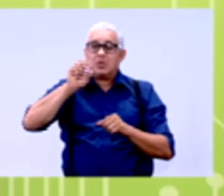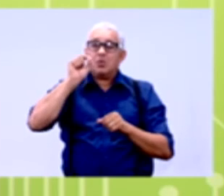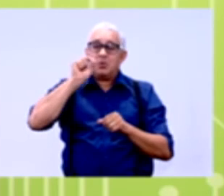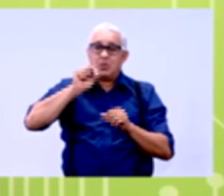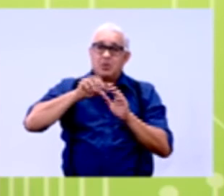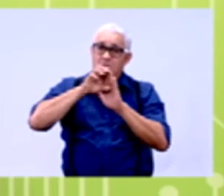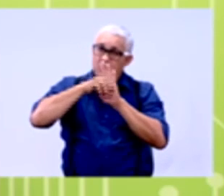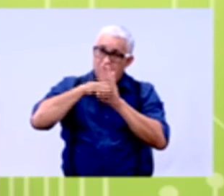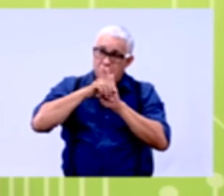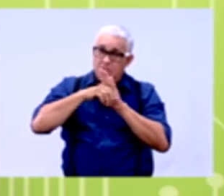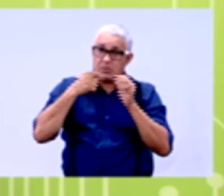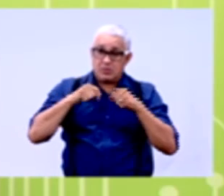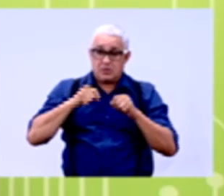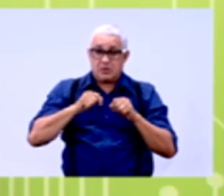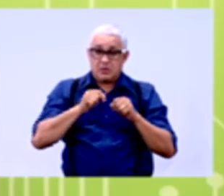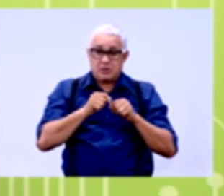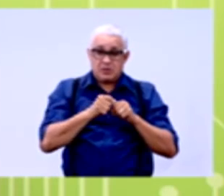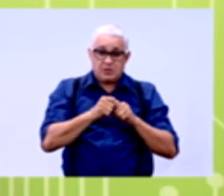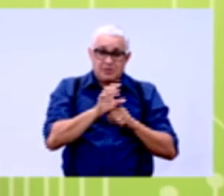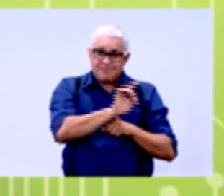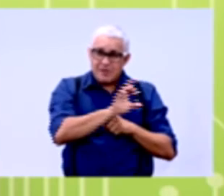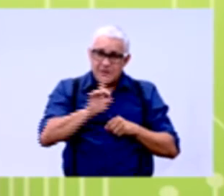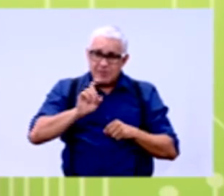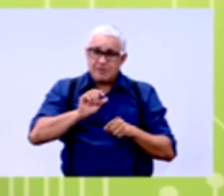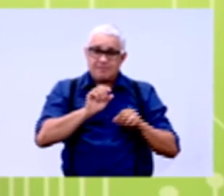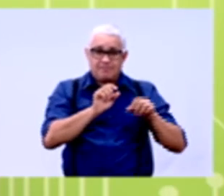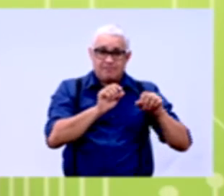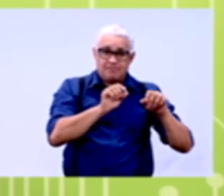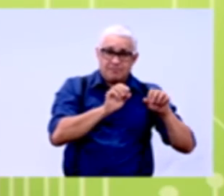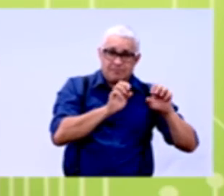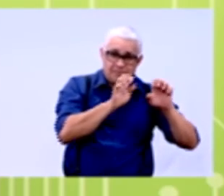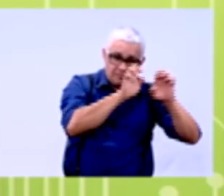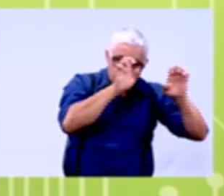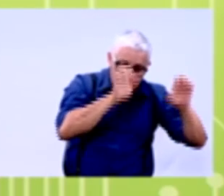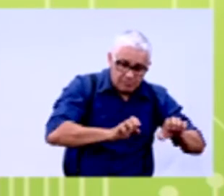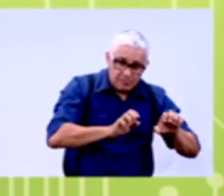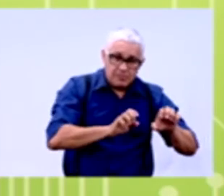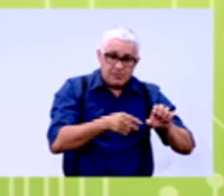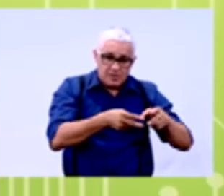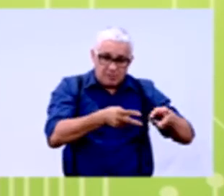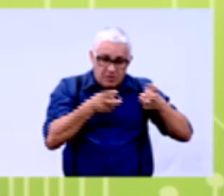estar bem identificados, bem estruturados, bem